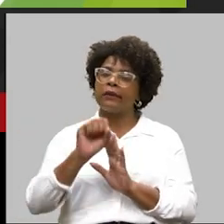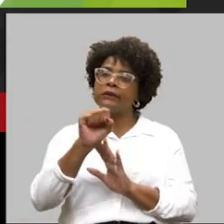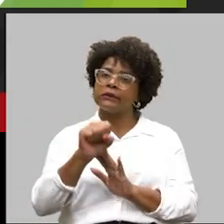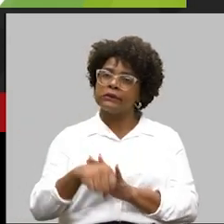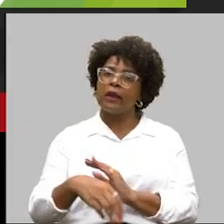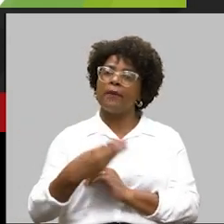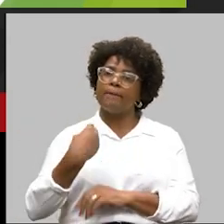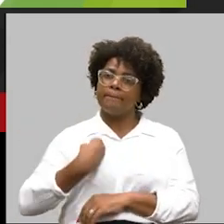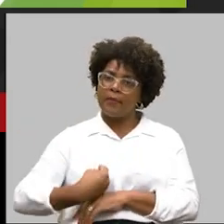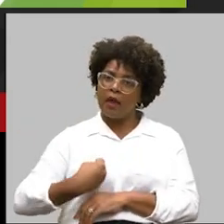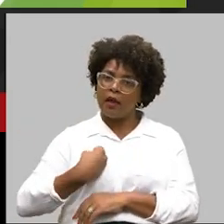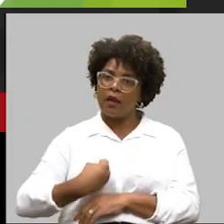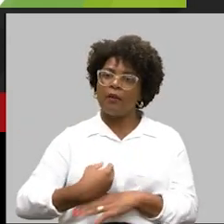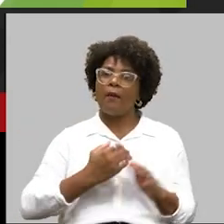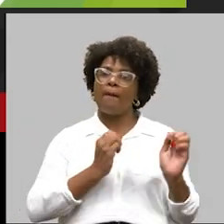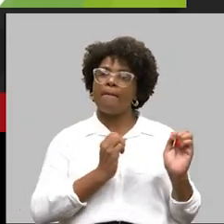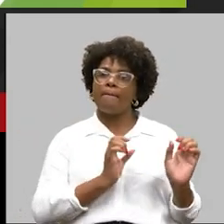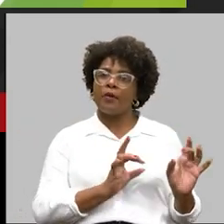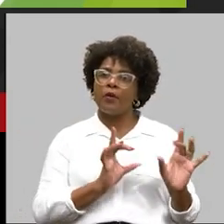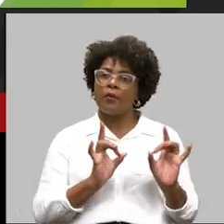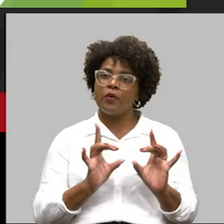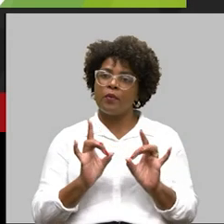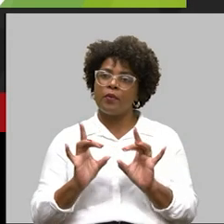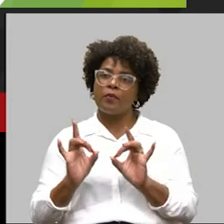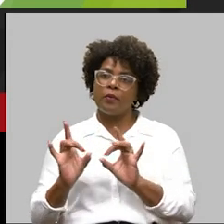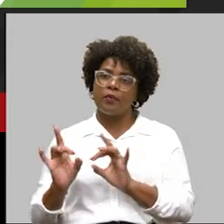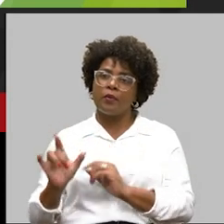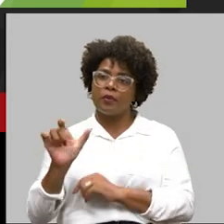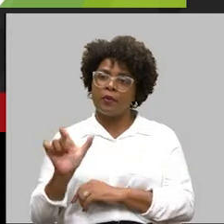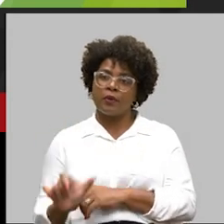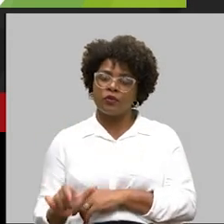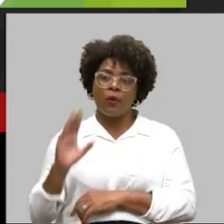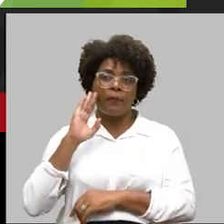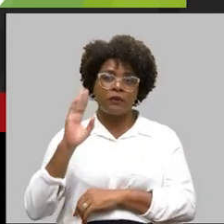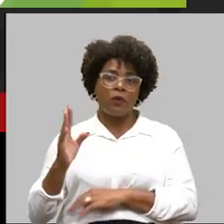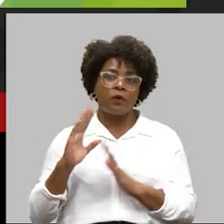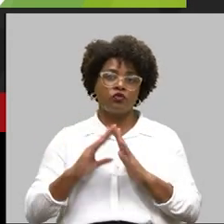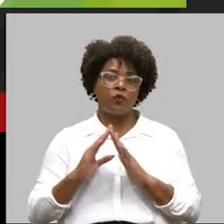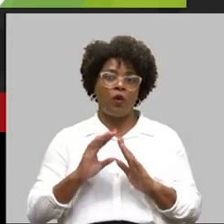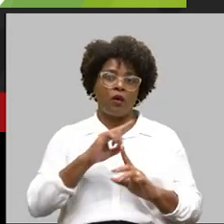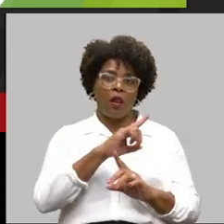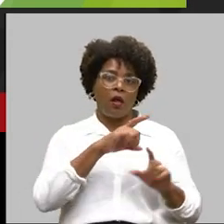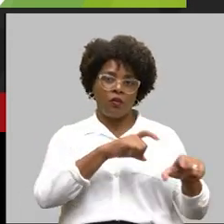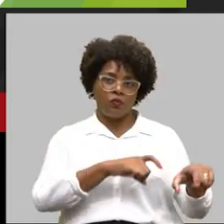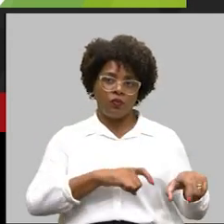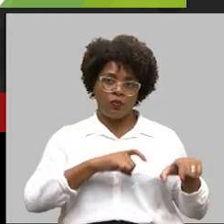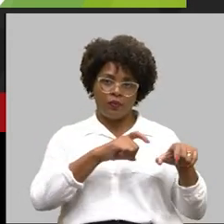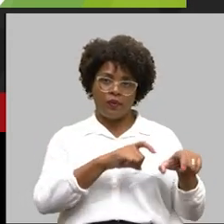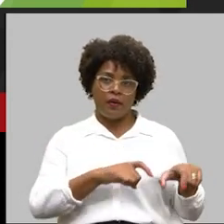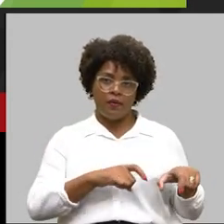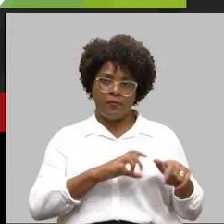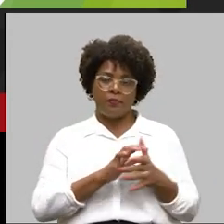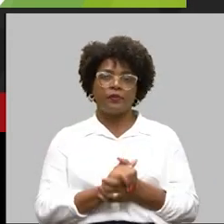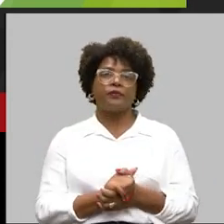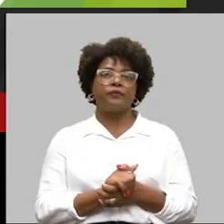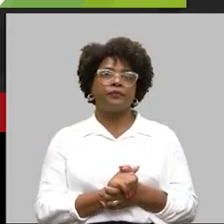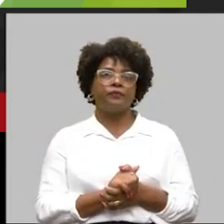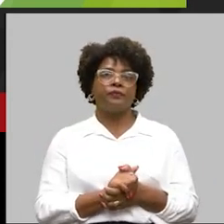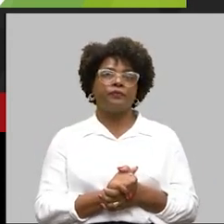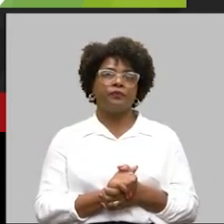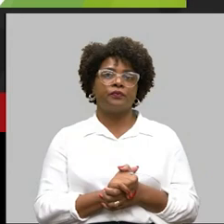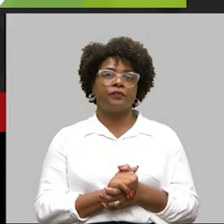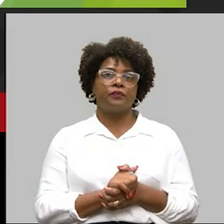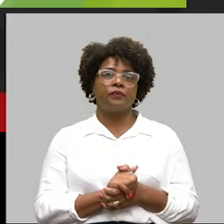princialmente de quem mora no campo e um outro grande princípio é transformar a